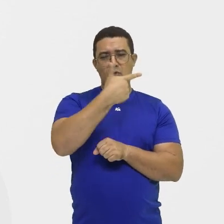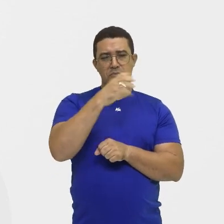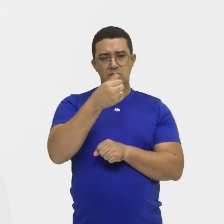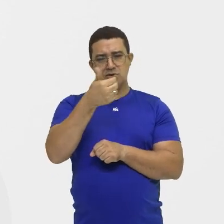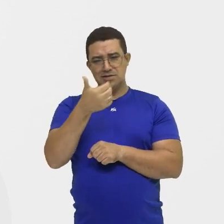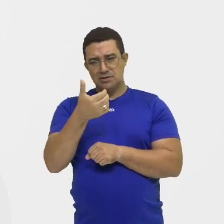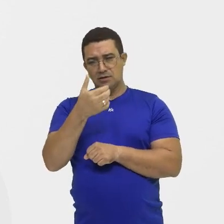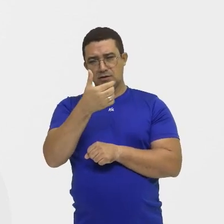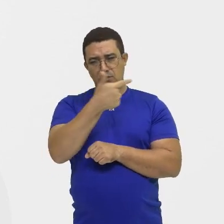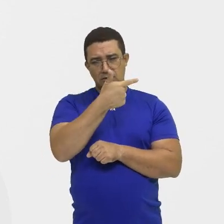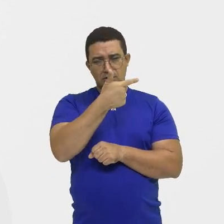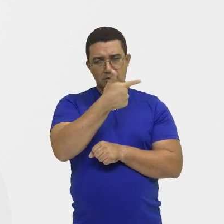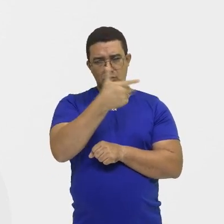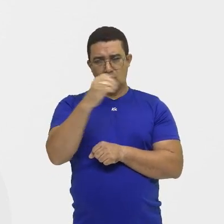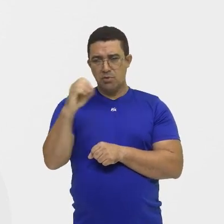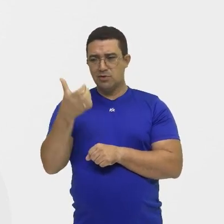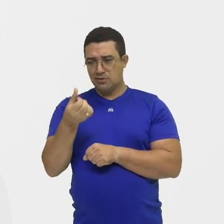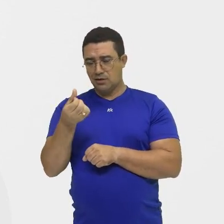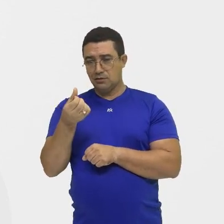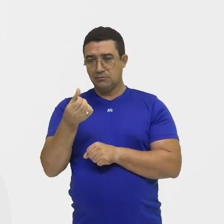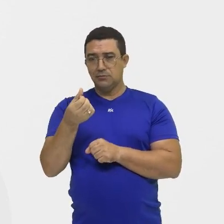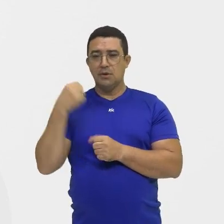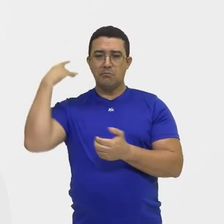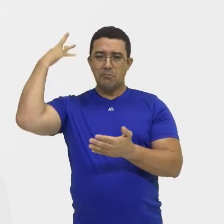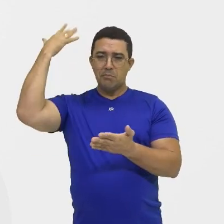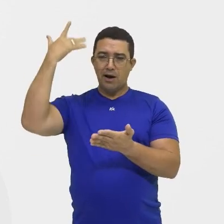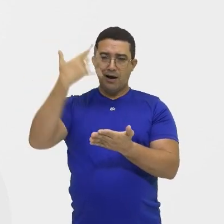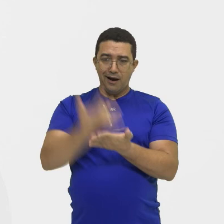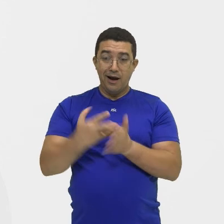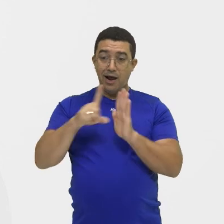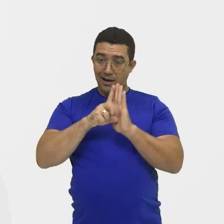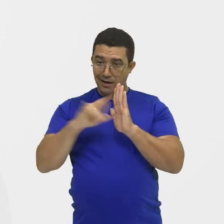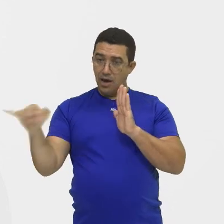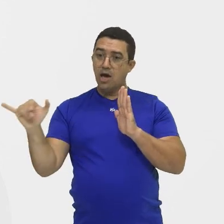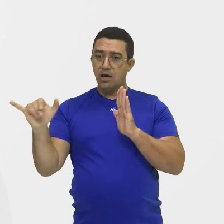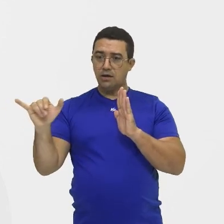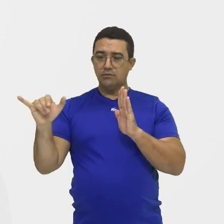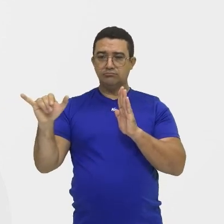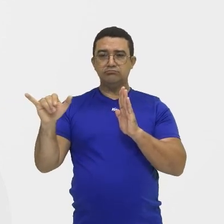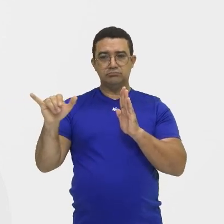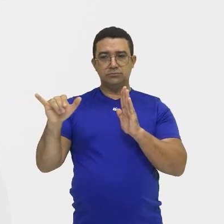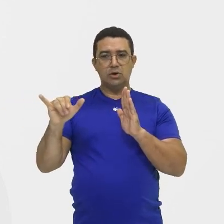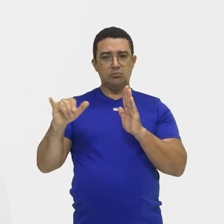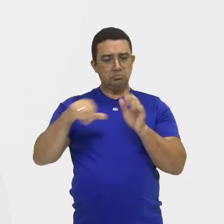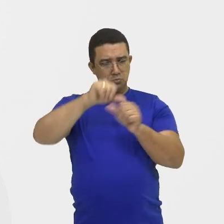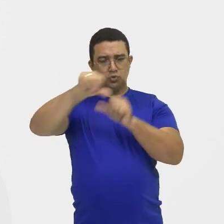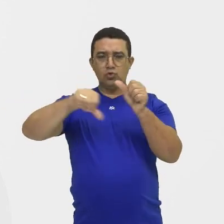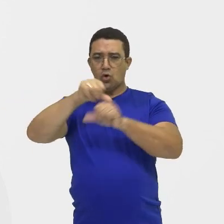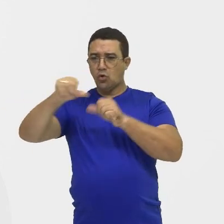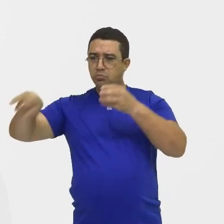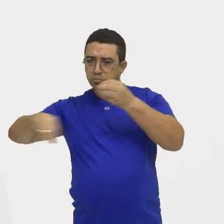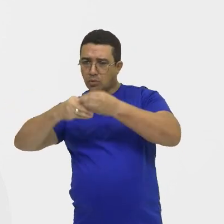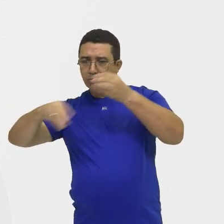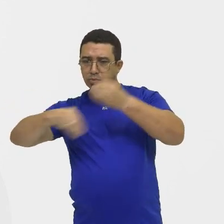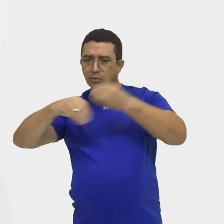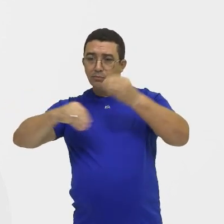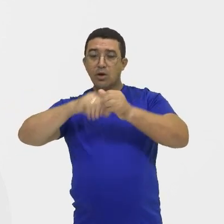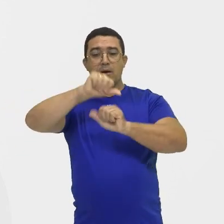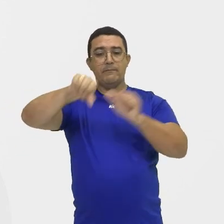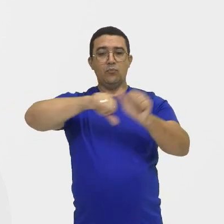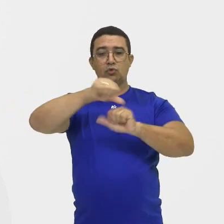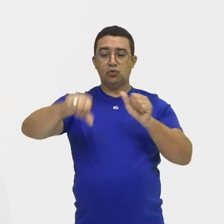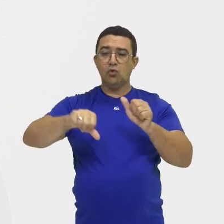cá, obviamente que a lei amadureceu, que foram acrescentadas outras alterações, tudo em prol